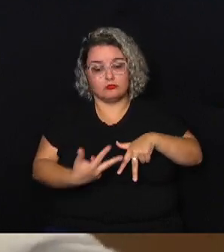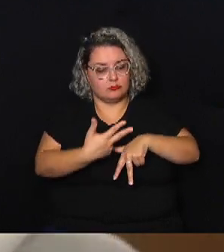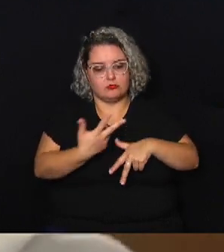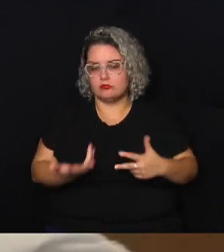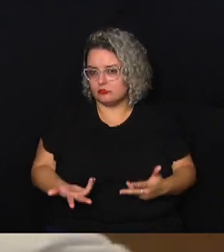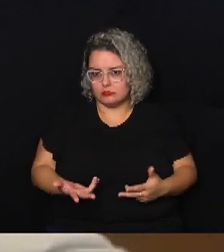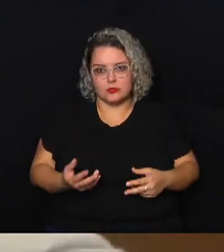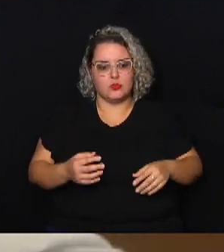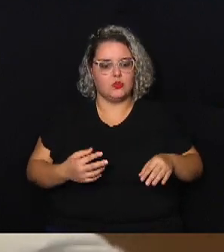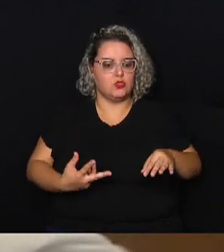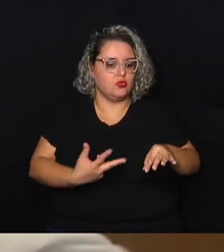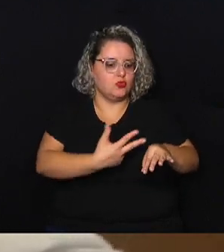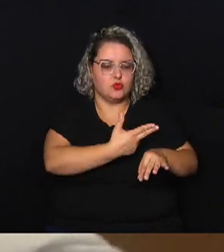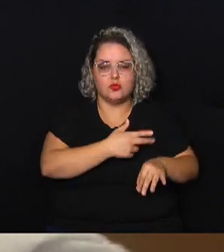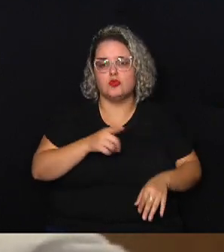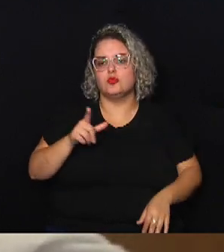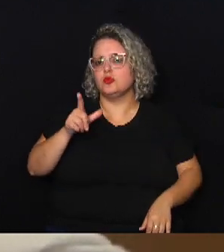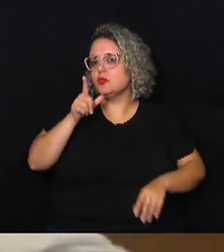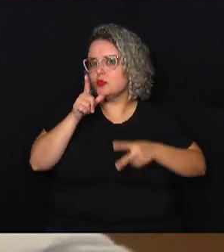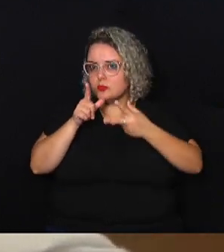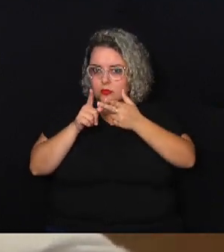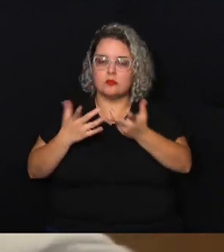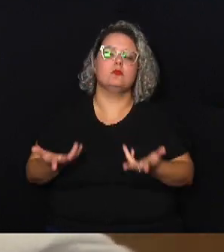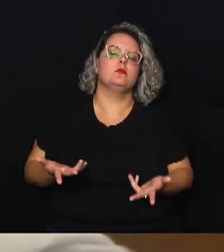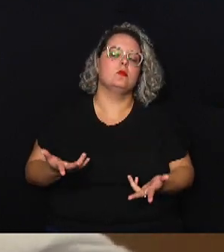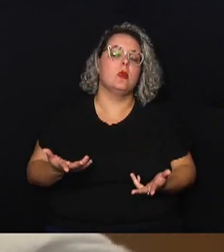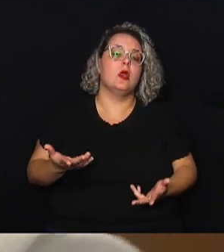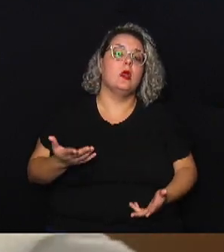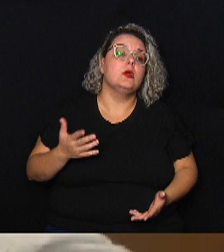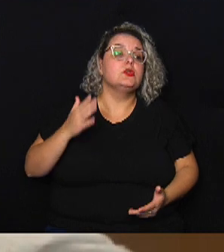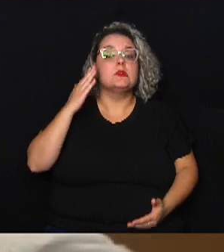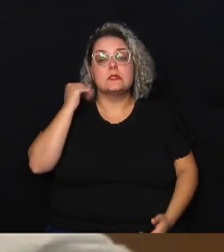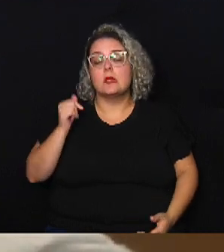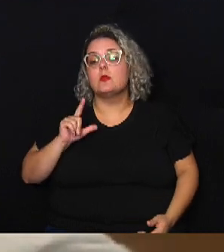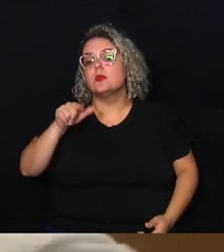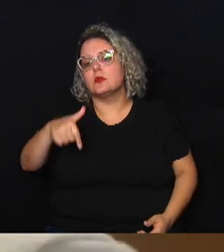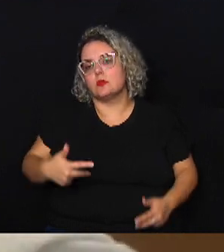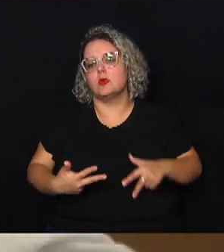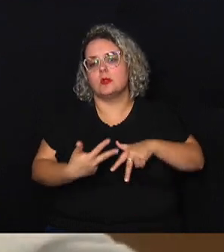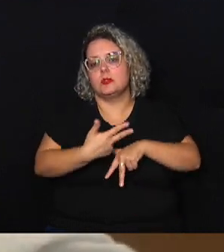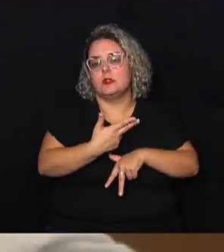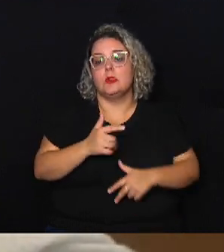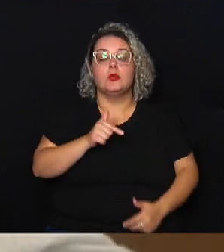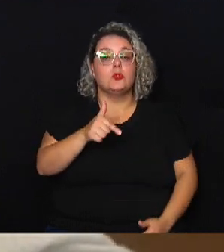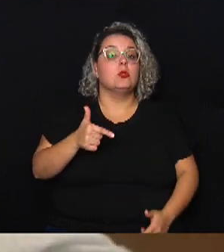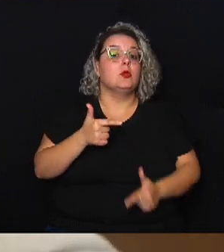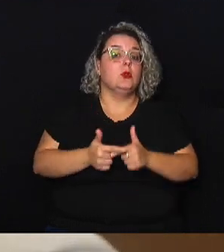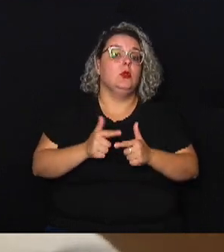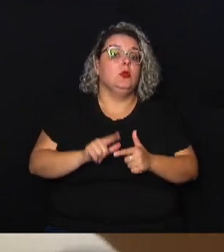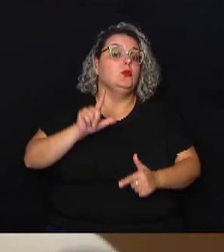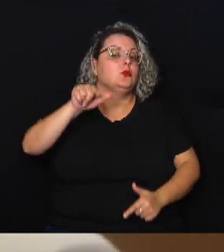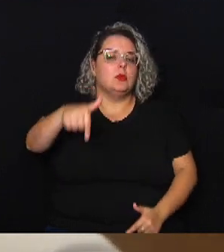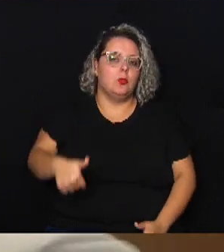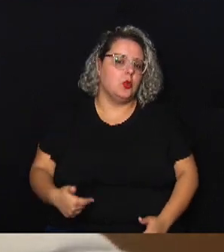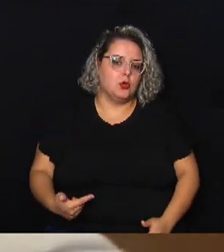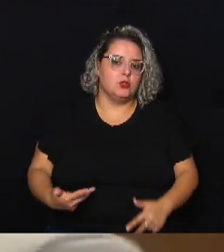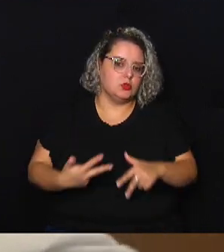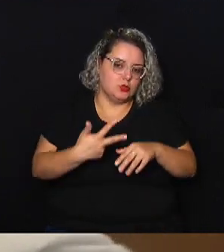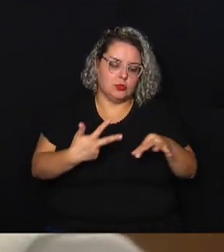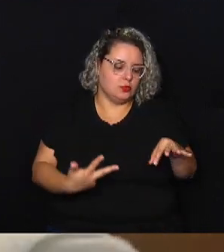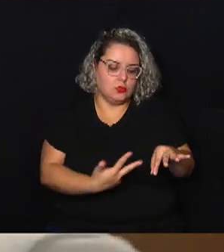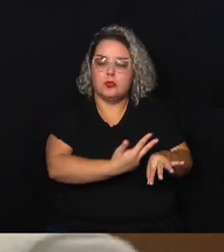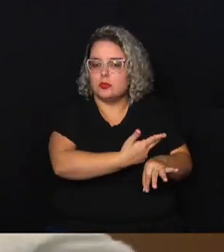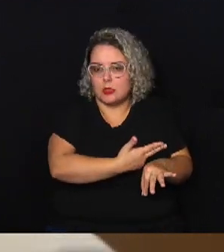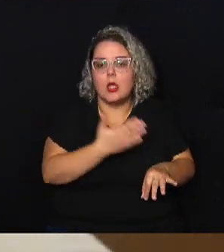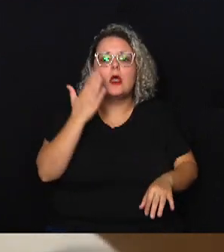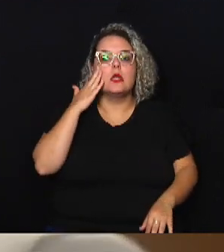elas já sabem o pós, então é muito mais tranquilo. Eu não tenho tanto problema de pós-operatório, porque elas sabem exatamente a